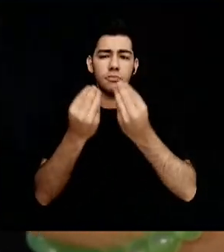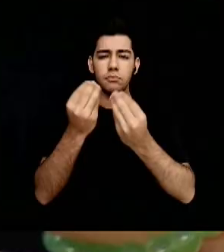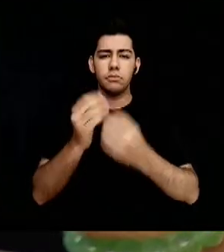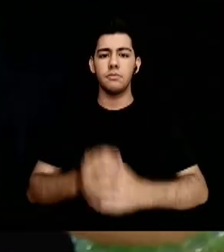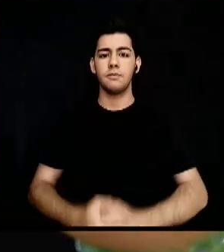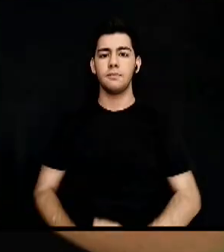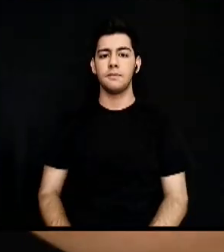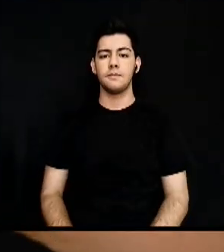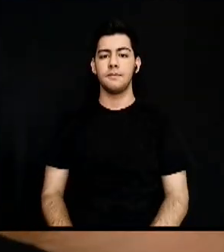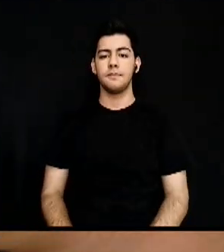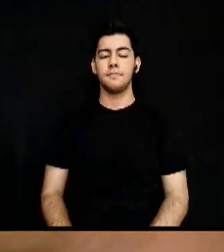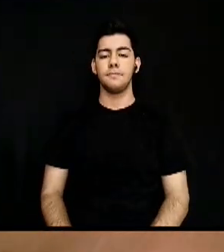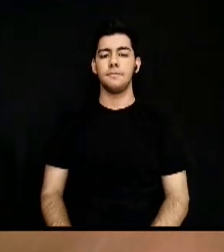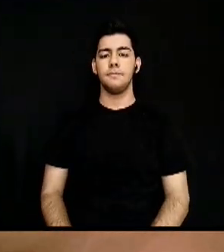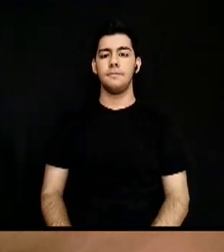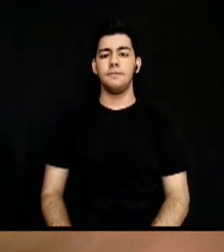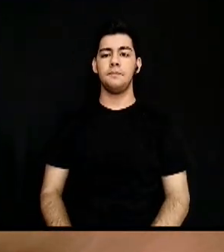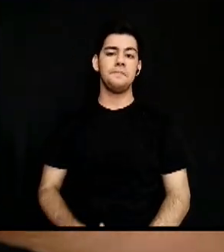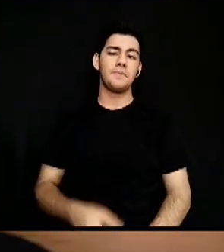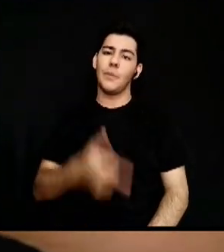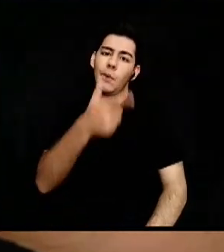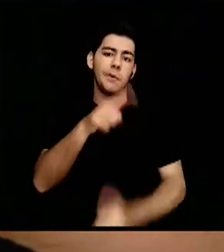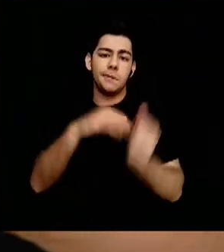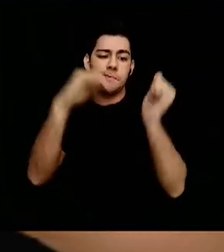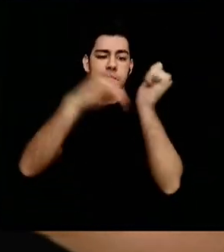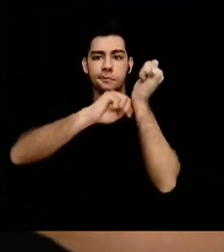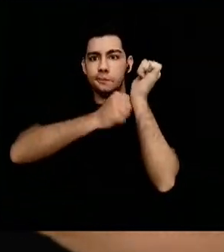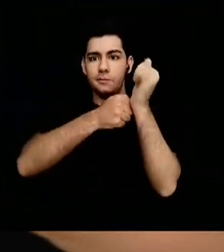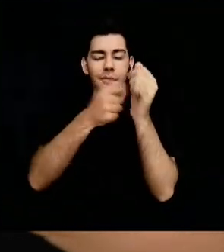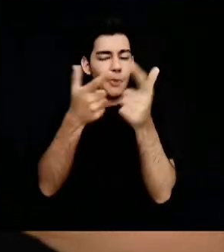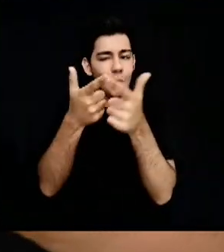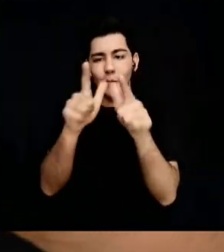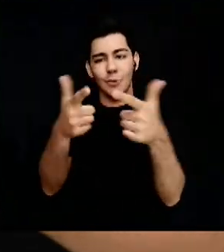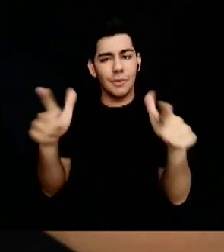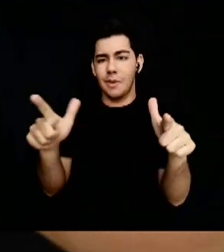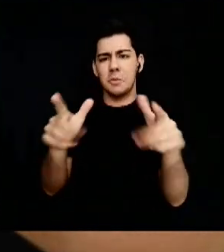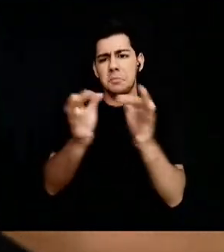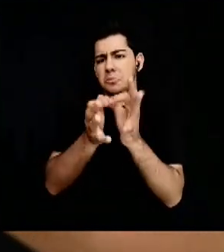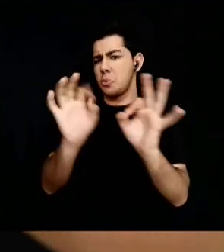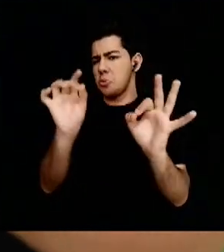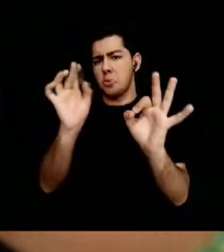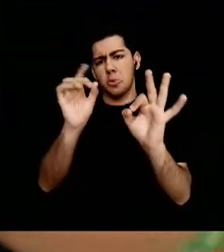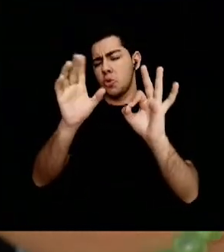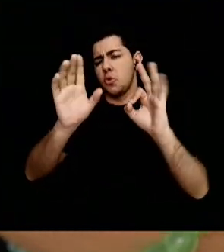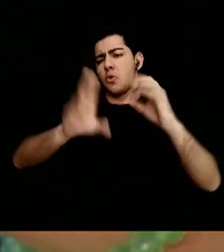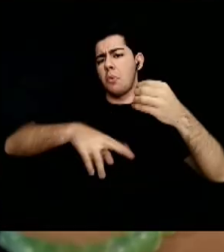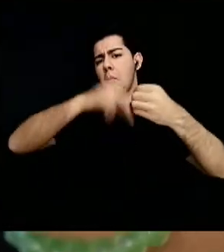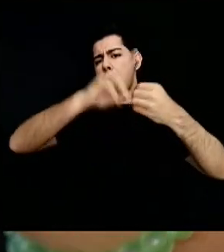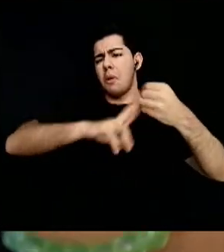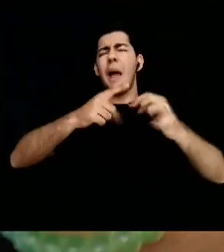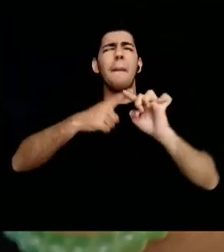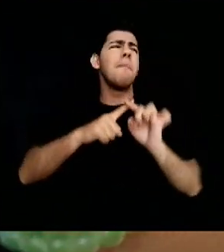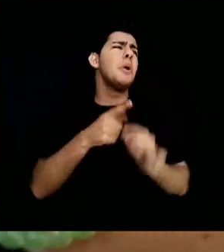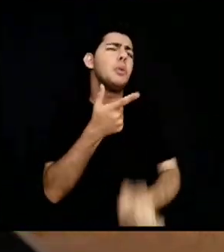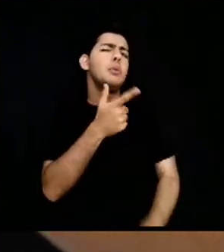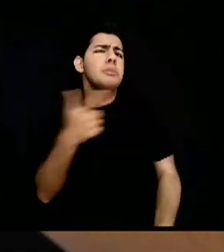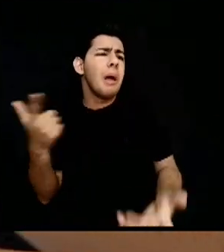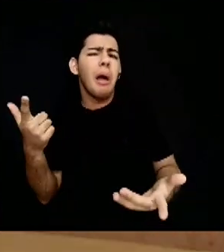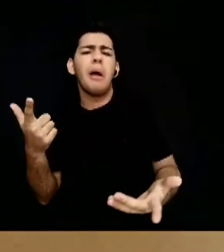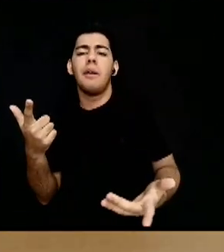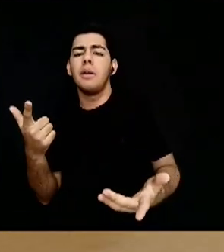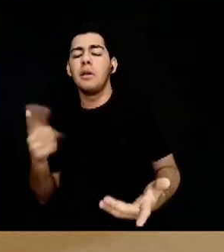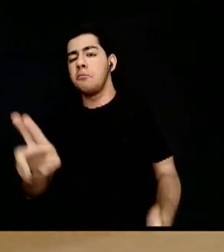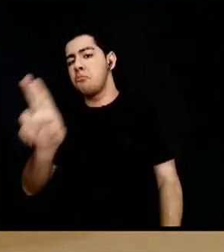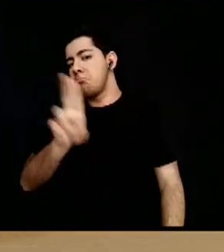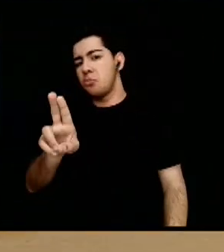Não tem segredo, é só aplicar, tá? Ah, mas não tem um pincel assim. Eu uso uma esponjinha,